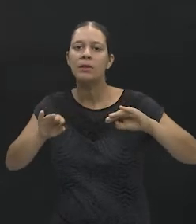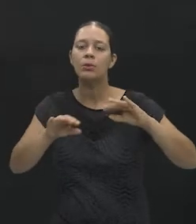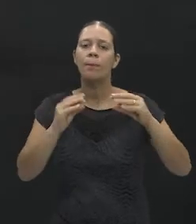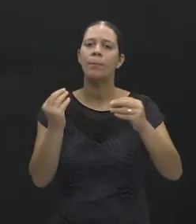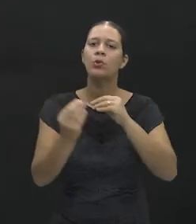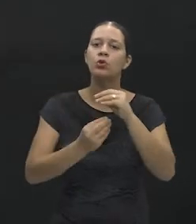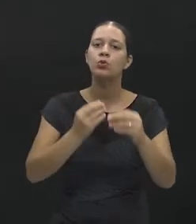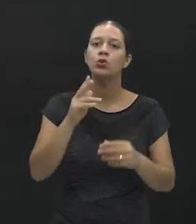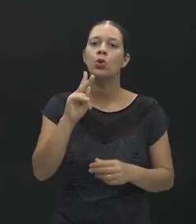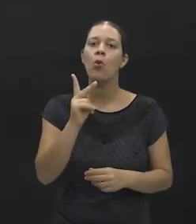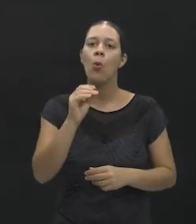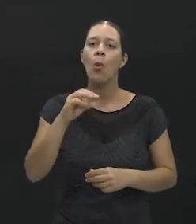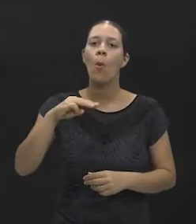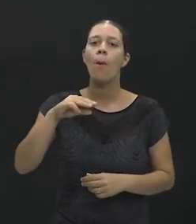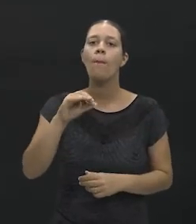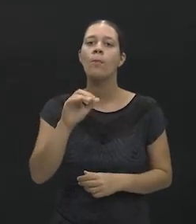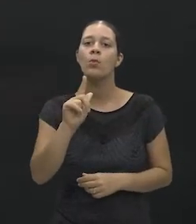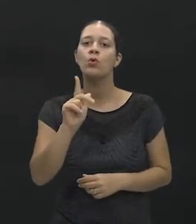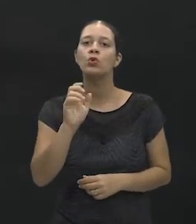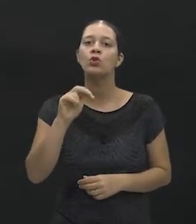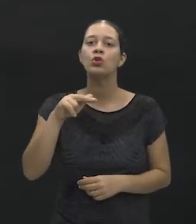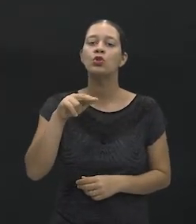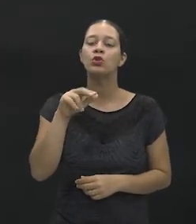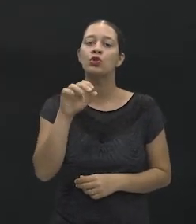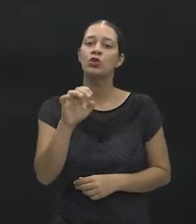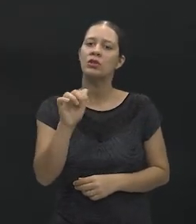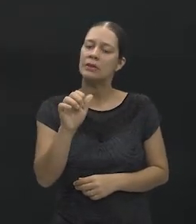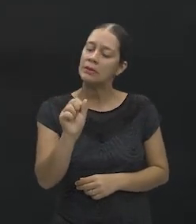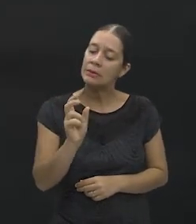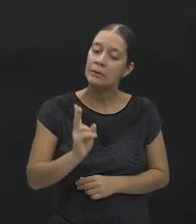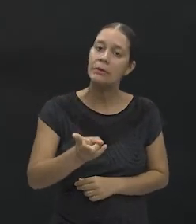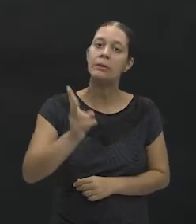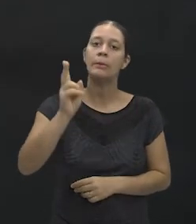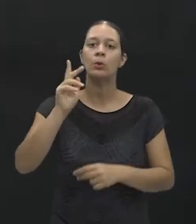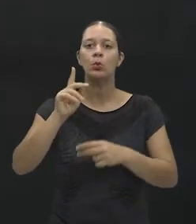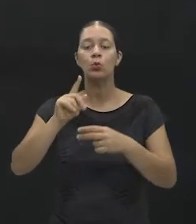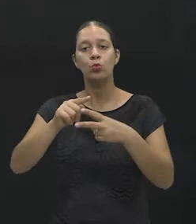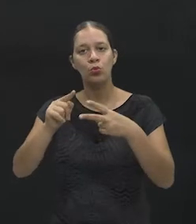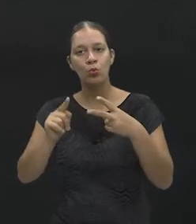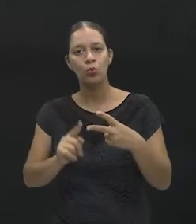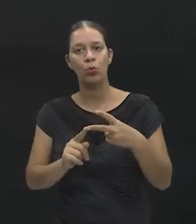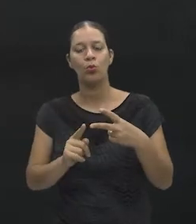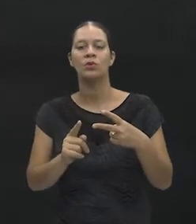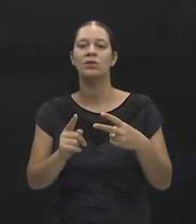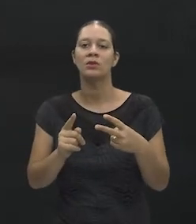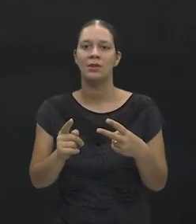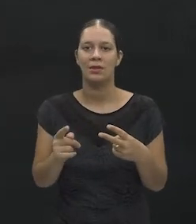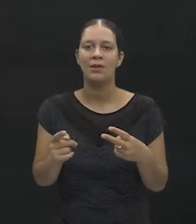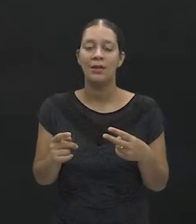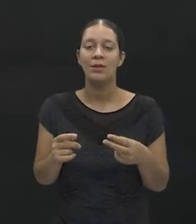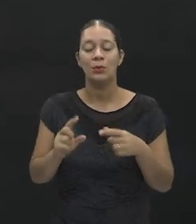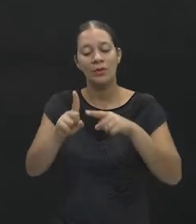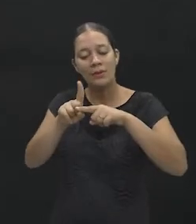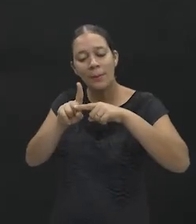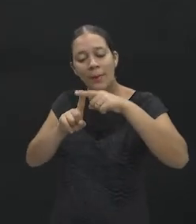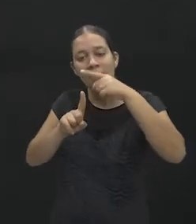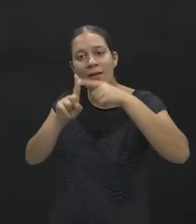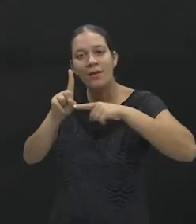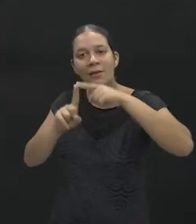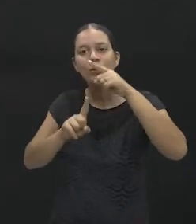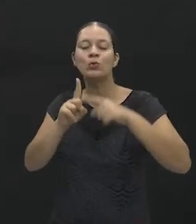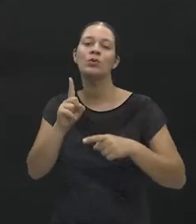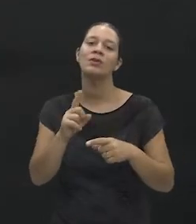de misturas homogêneas constituída por dois sólidos, onde, por ação da elevação